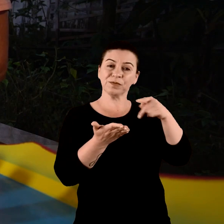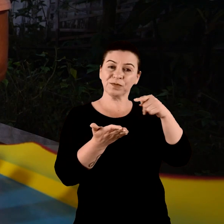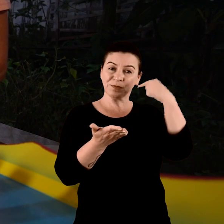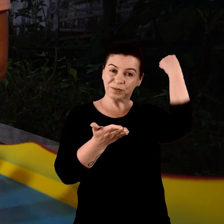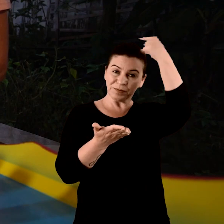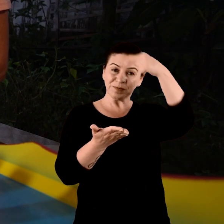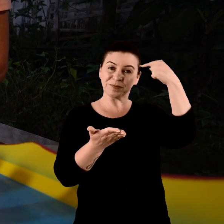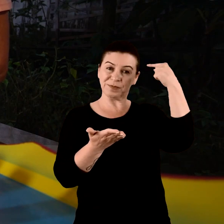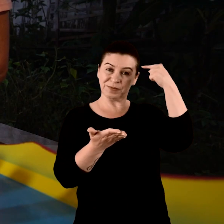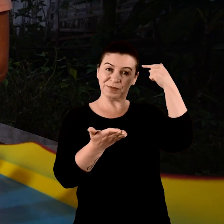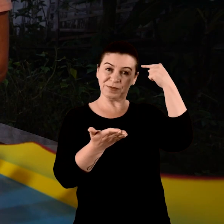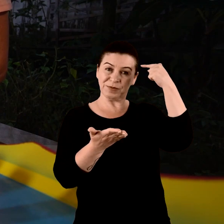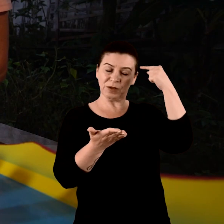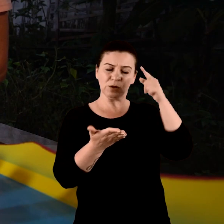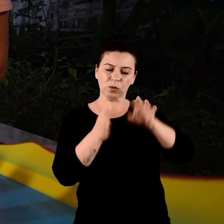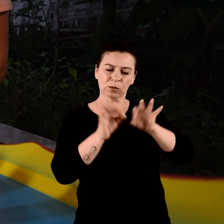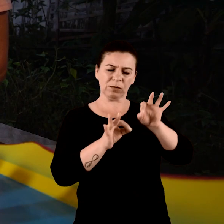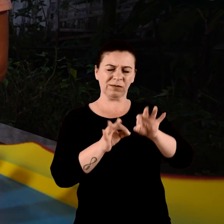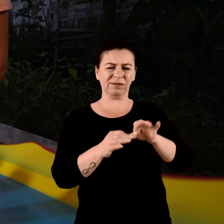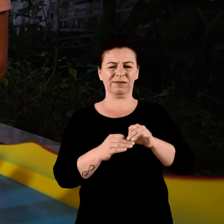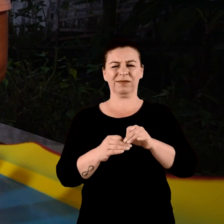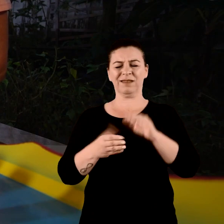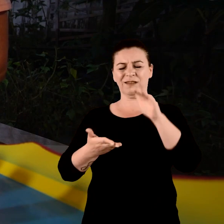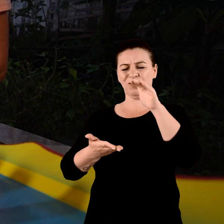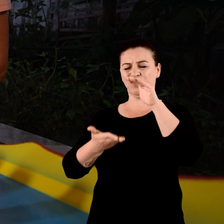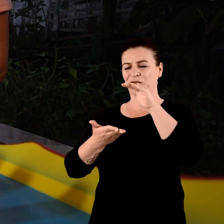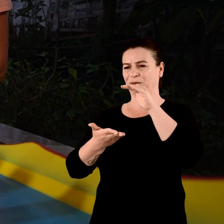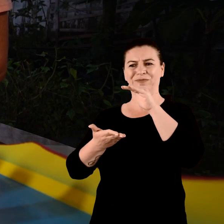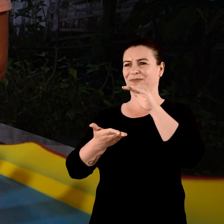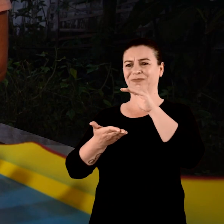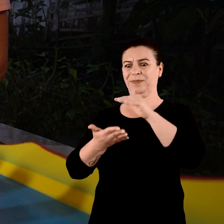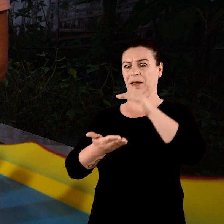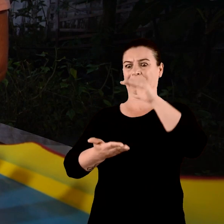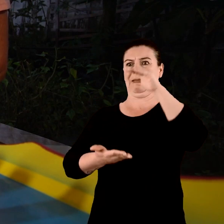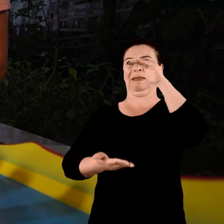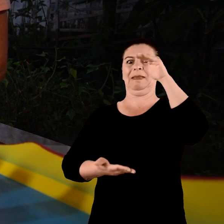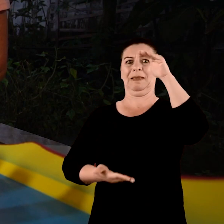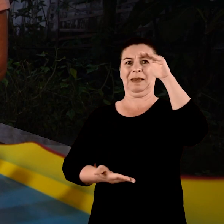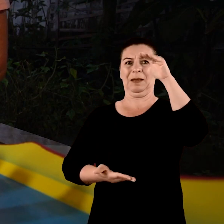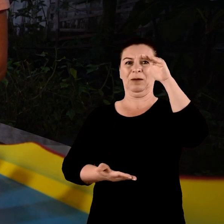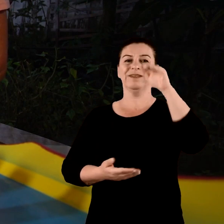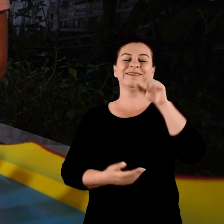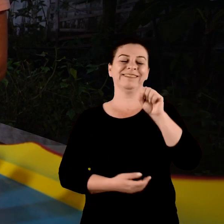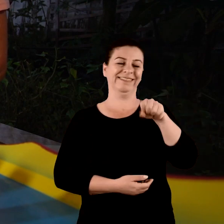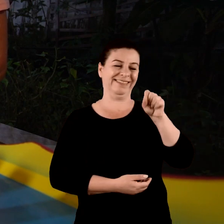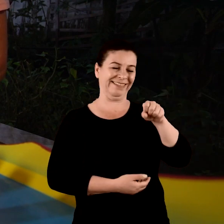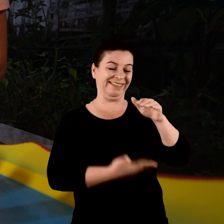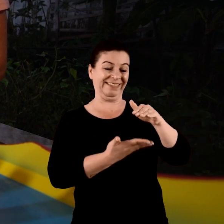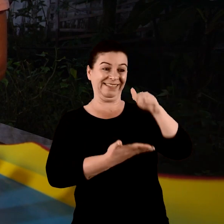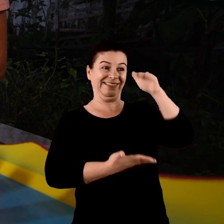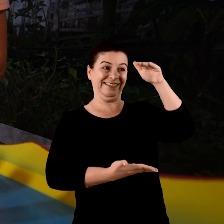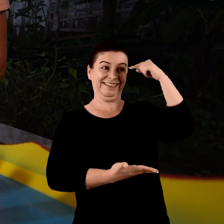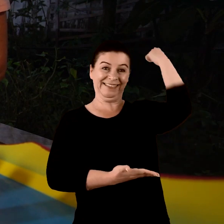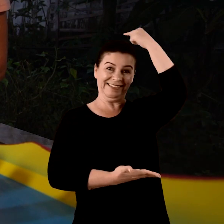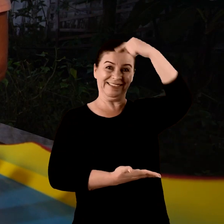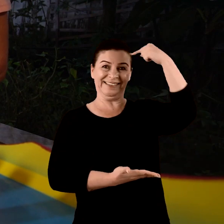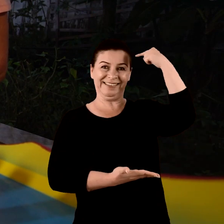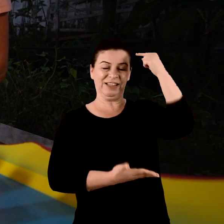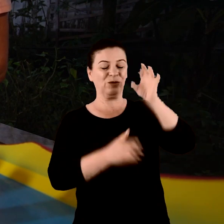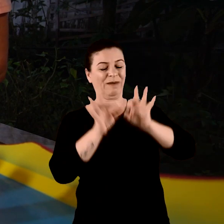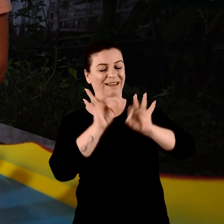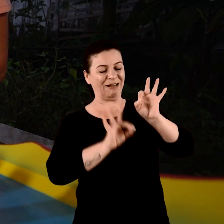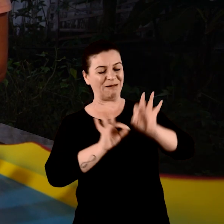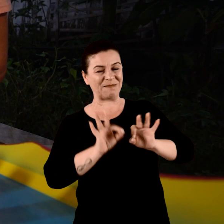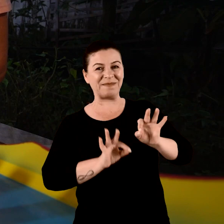pintando esse santinho. Eu tô Uma arrumando. santinha santa. santão. É um santão, é um